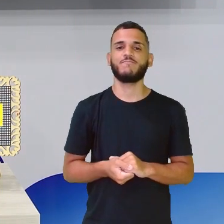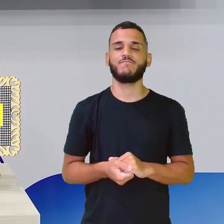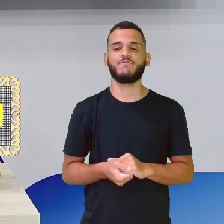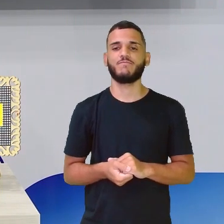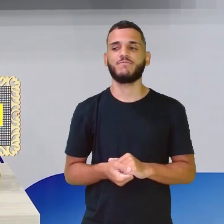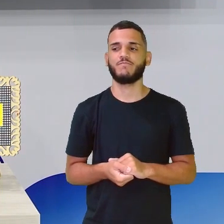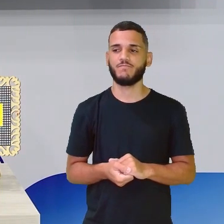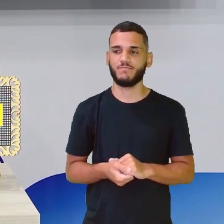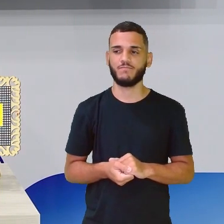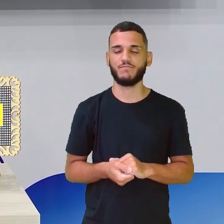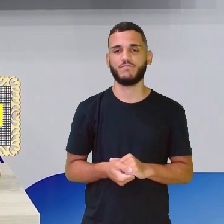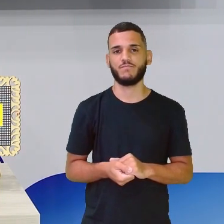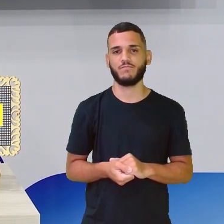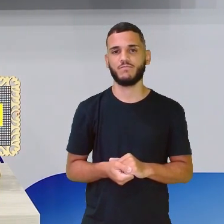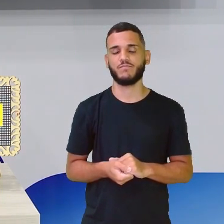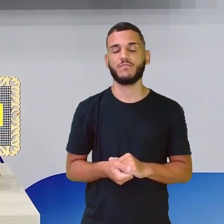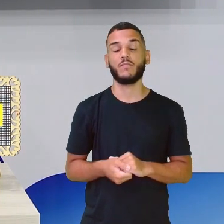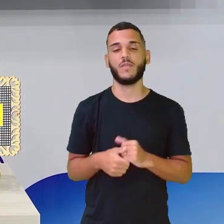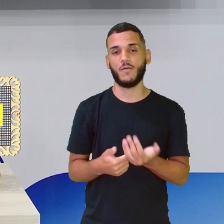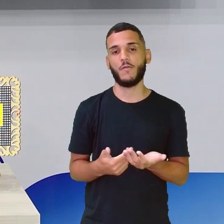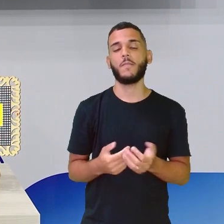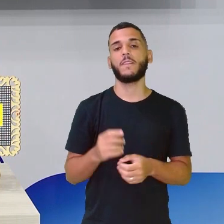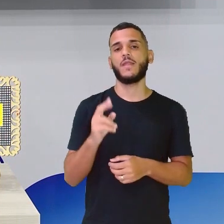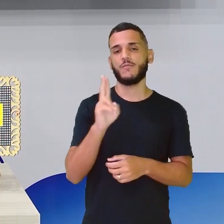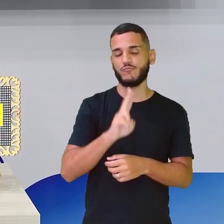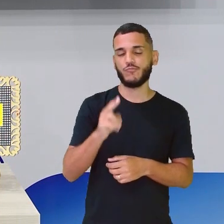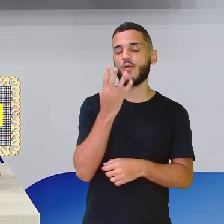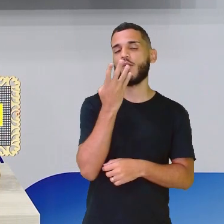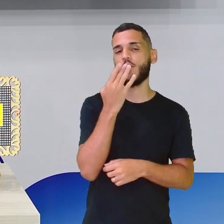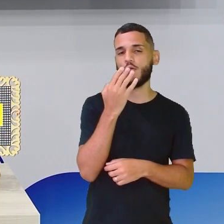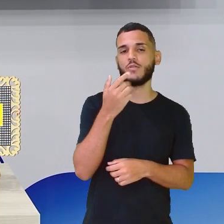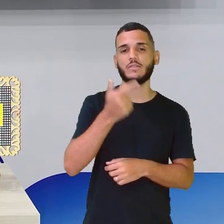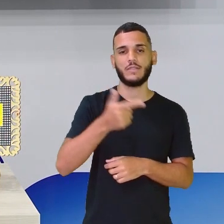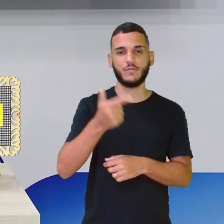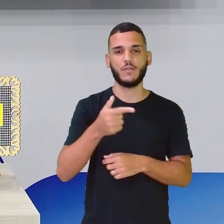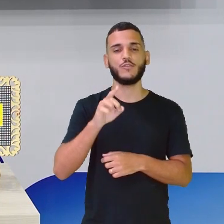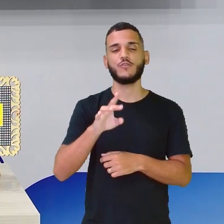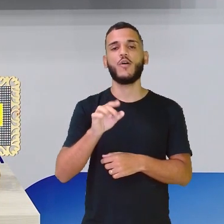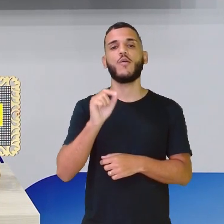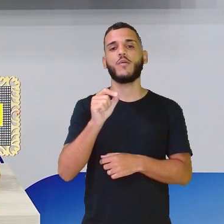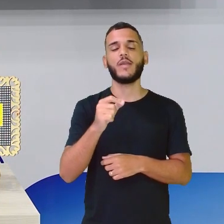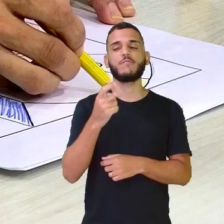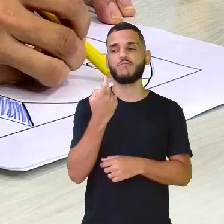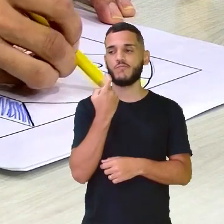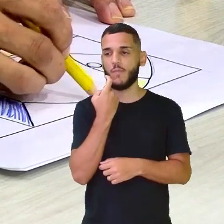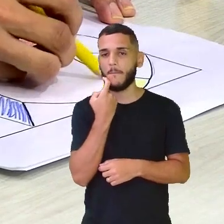E para não dizer que ele não usou nenhuma cor secundária, ele vai usar somente no peixe o laranja, tá?